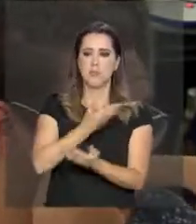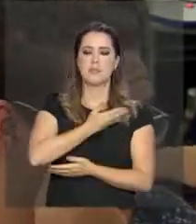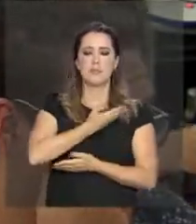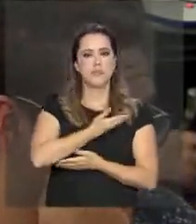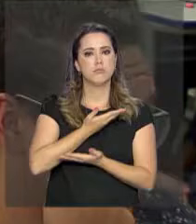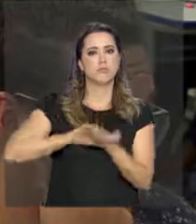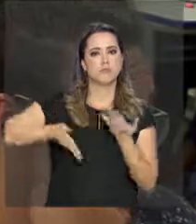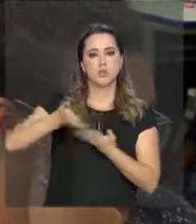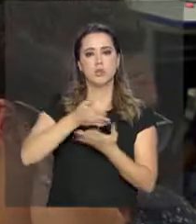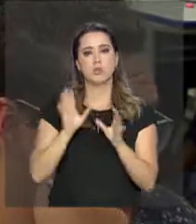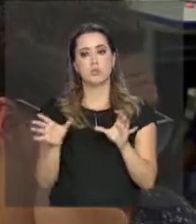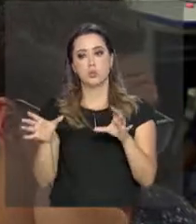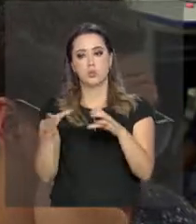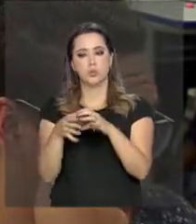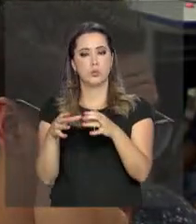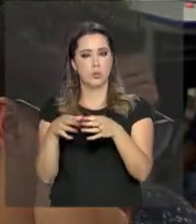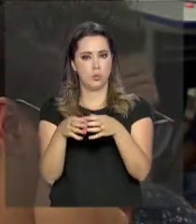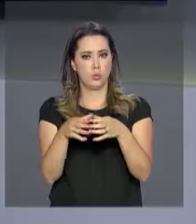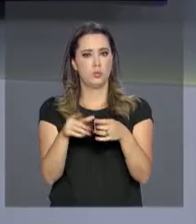professores